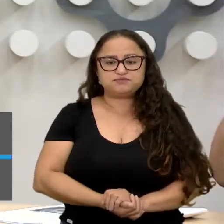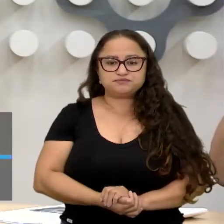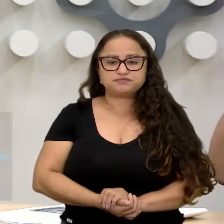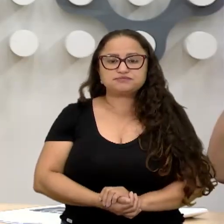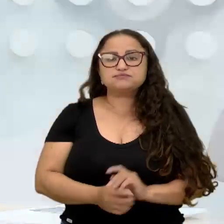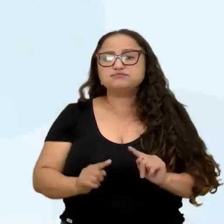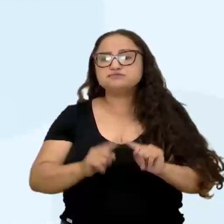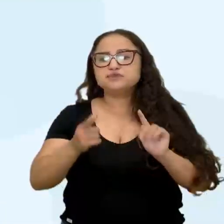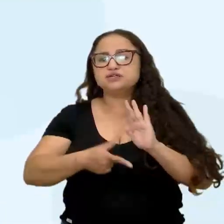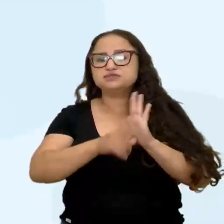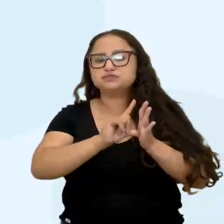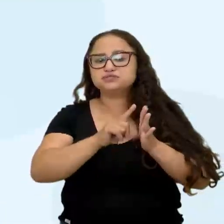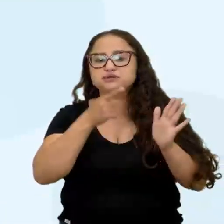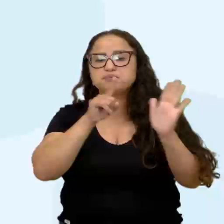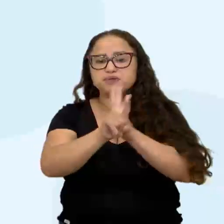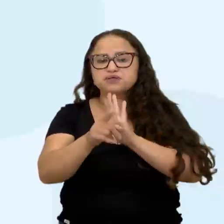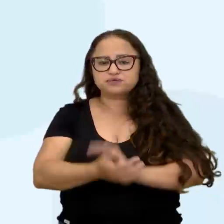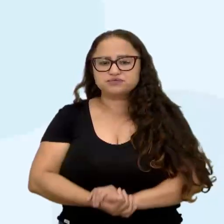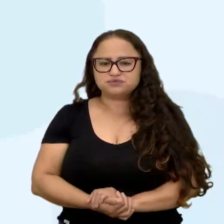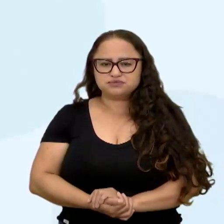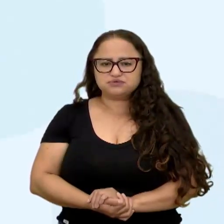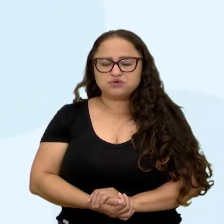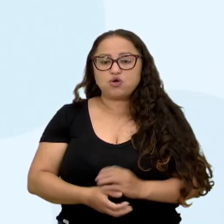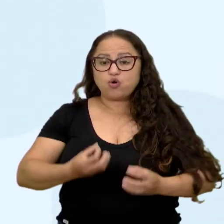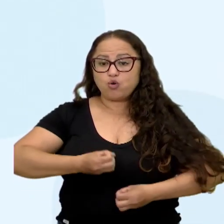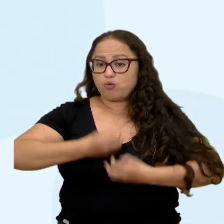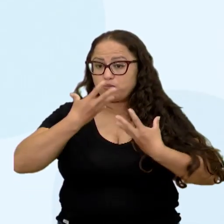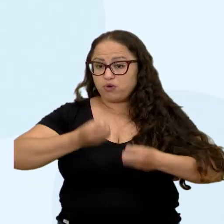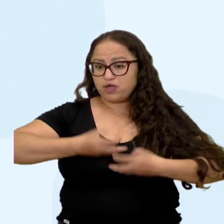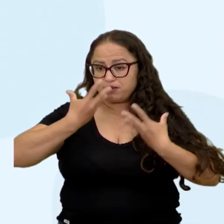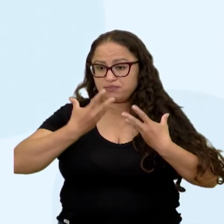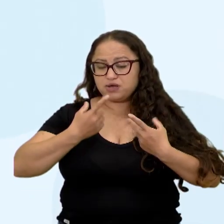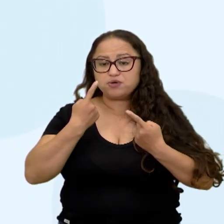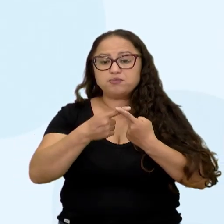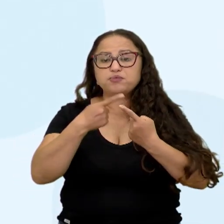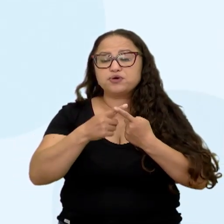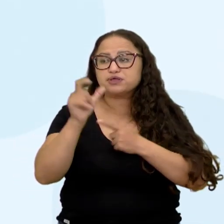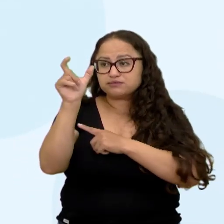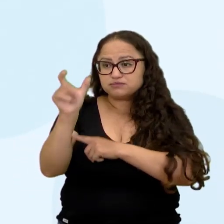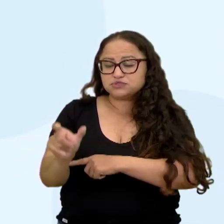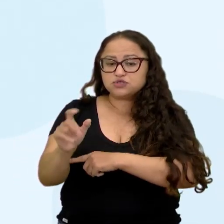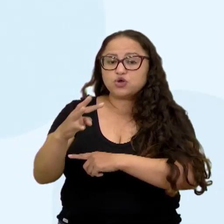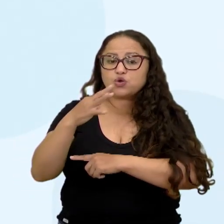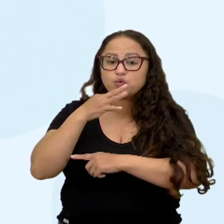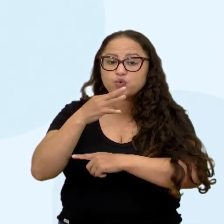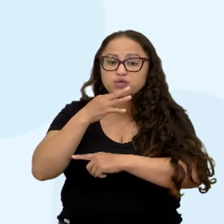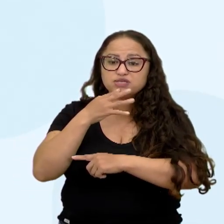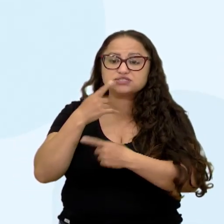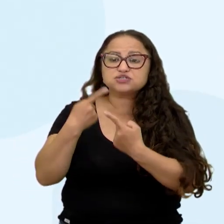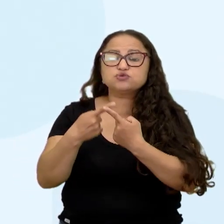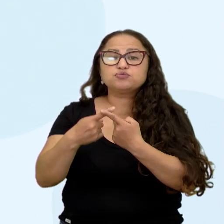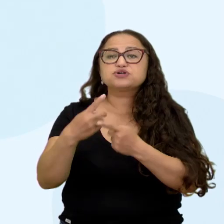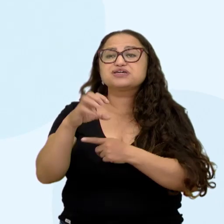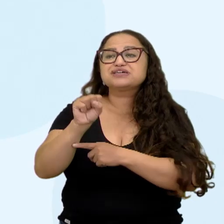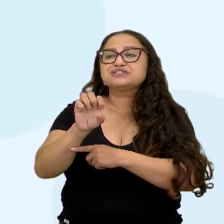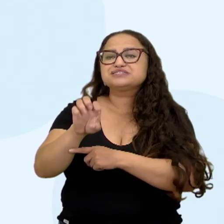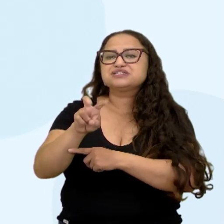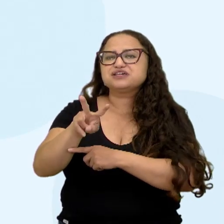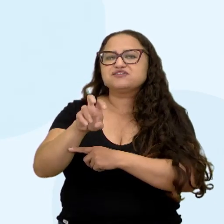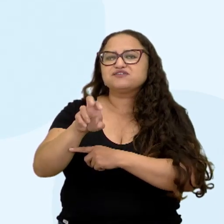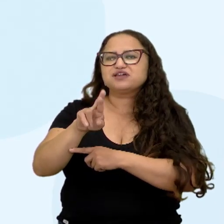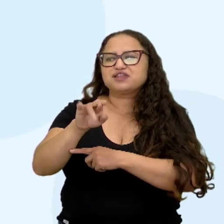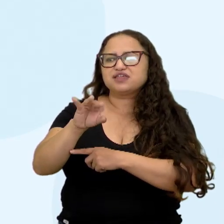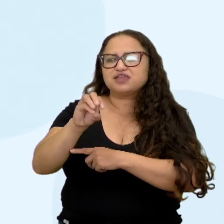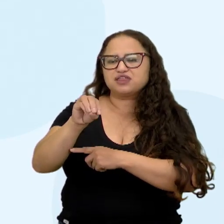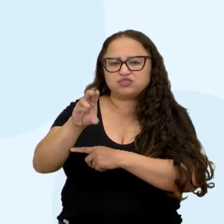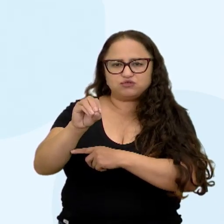uma pergunta para vocês na tela. Olha só. De acordo com o poema, por que o personagem ficou conhecido por Severino de Maria? A gente falou,